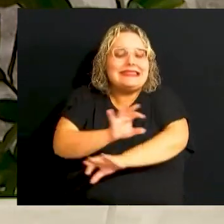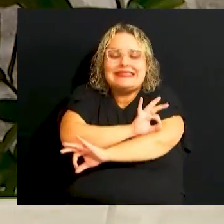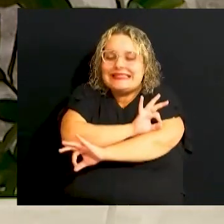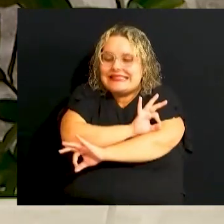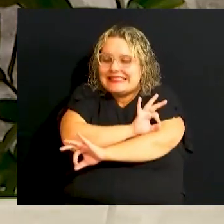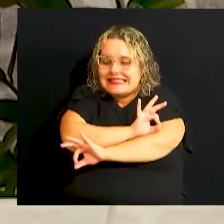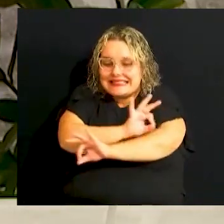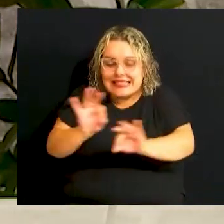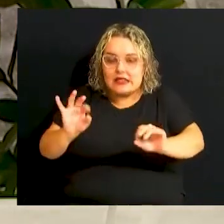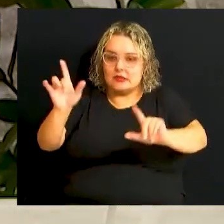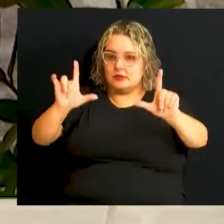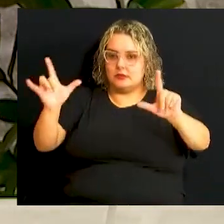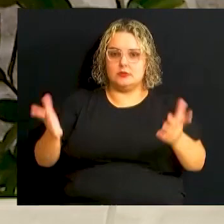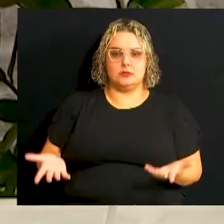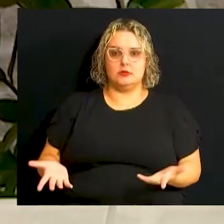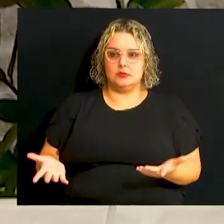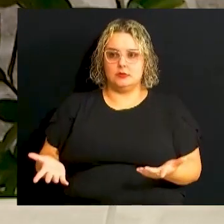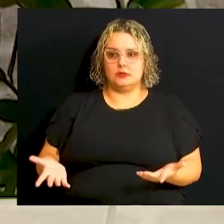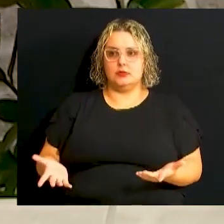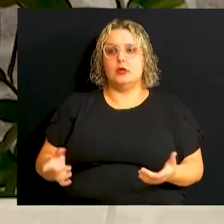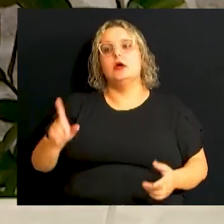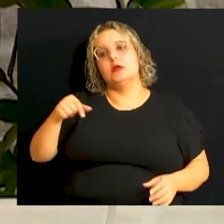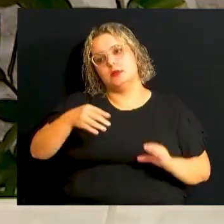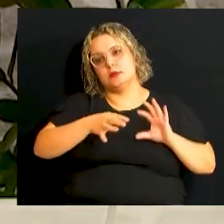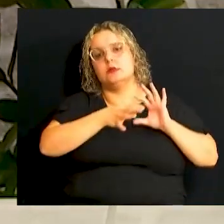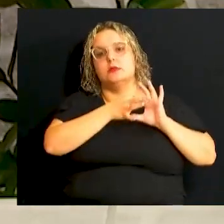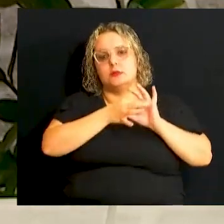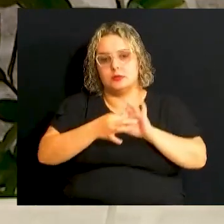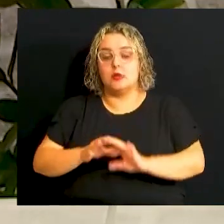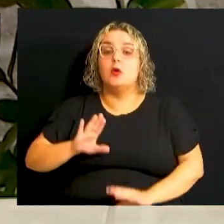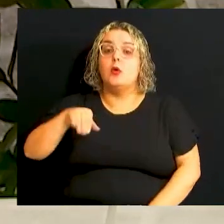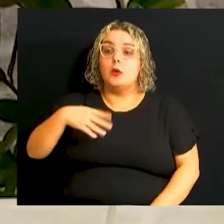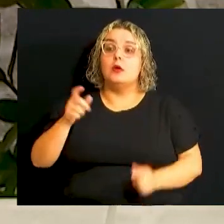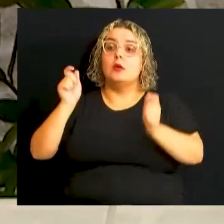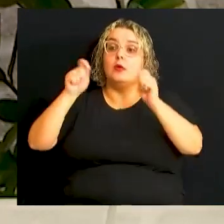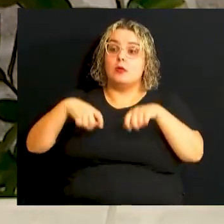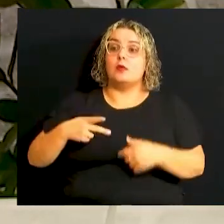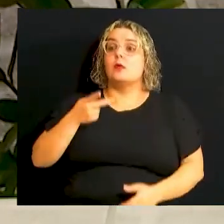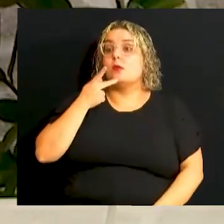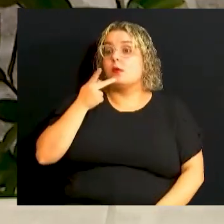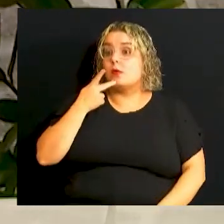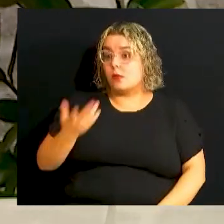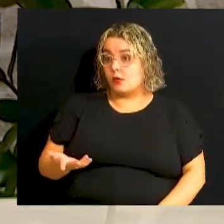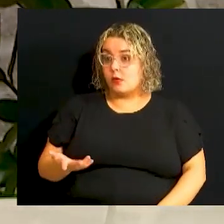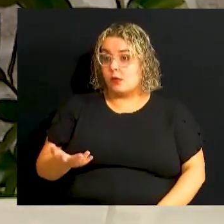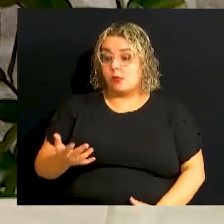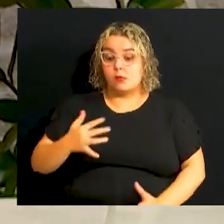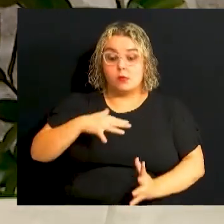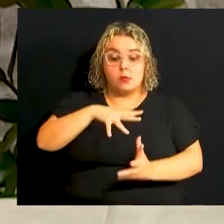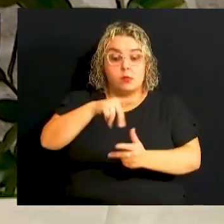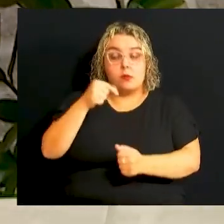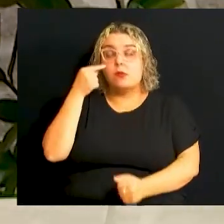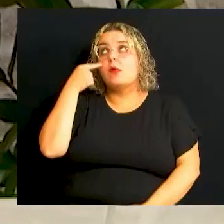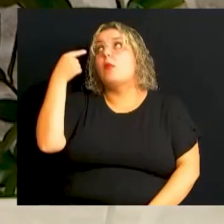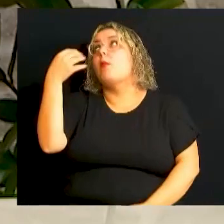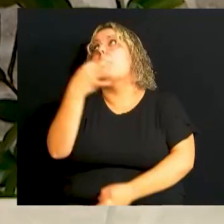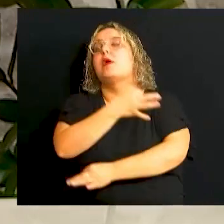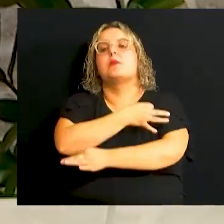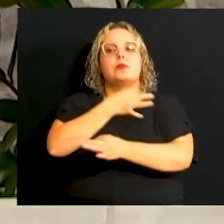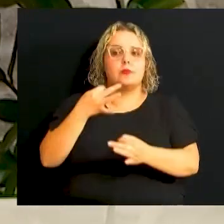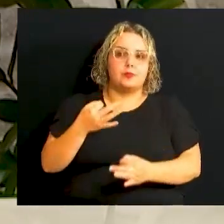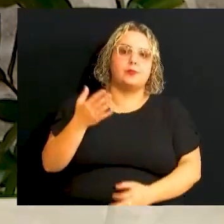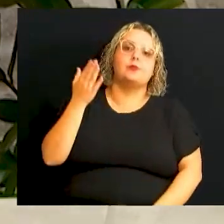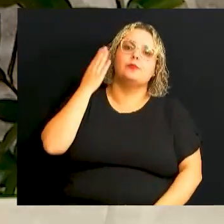0 tela. Nesse contexto, sim, quando possível, eu estou falando de um mundo ideal,